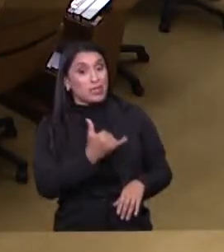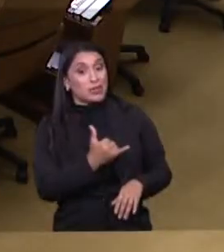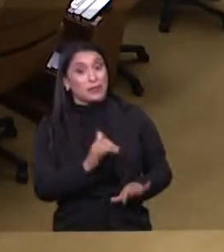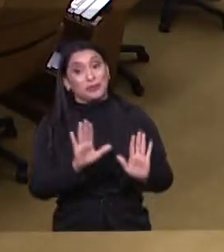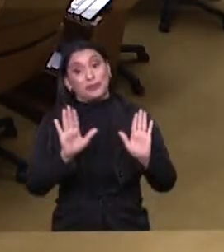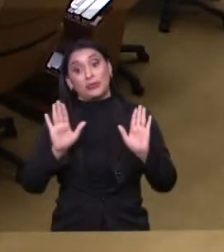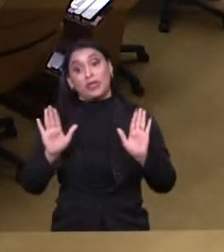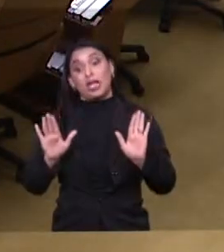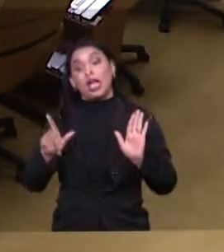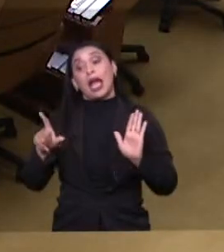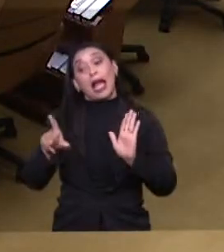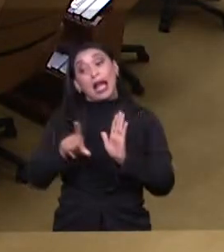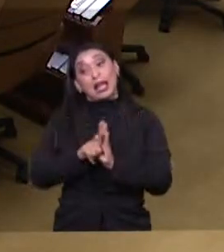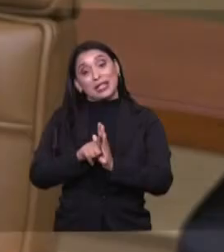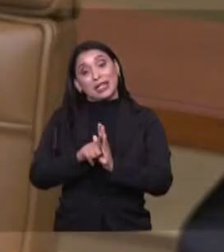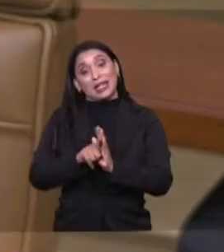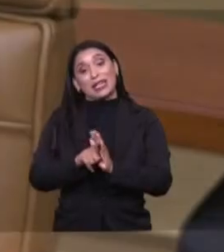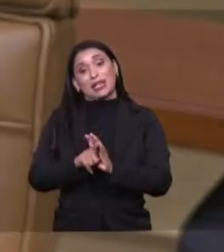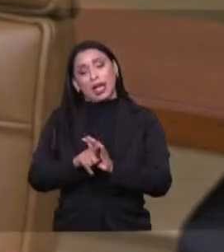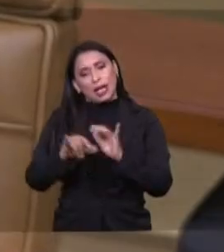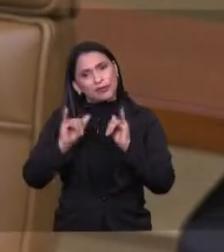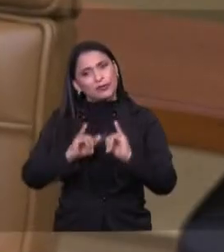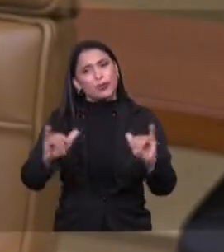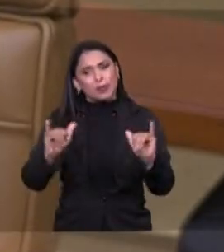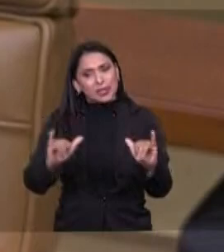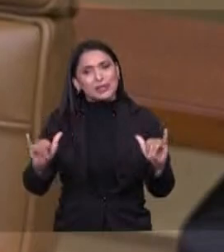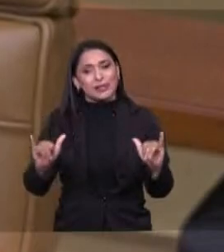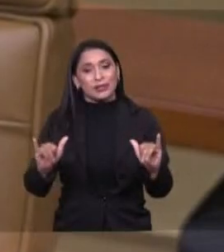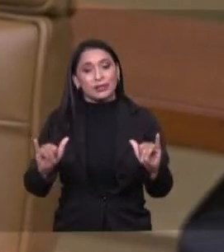aí a lei de acesso à informação.